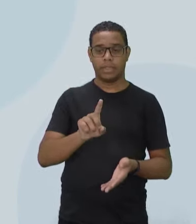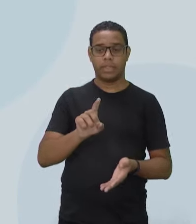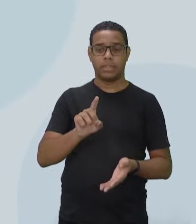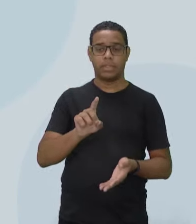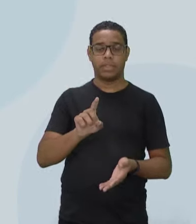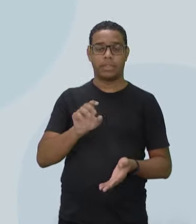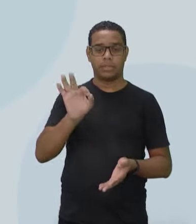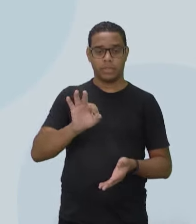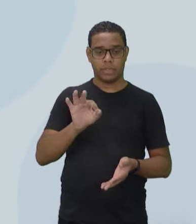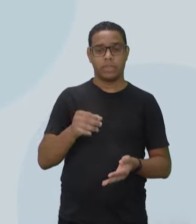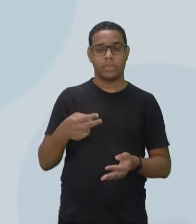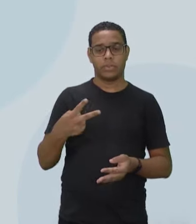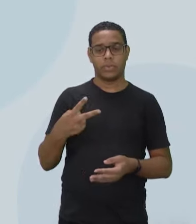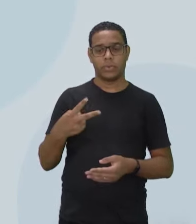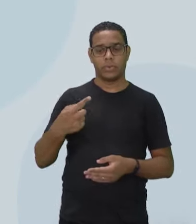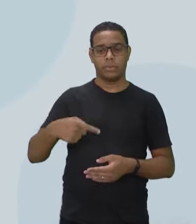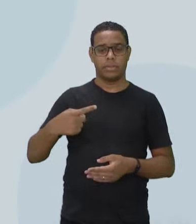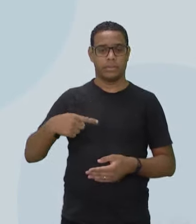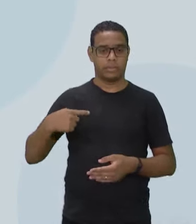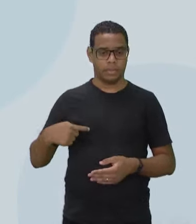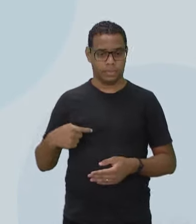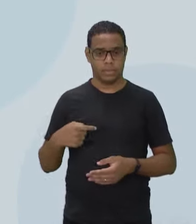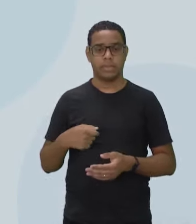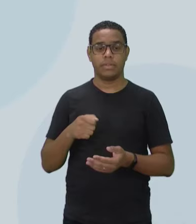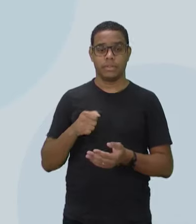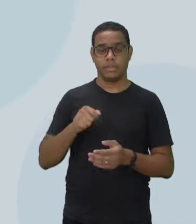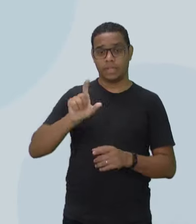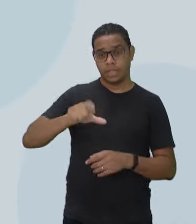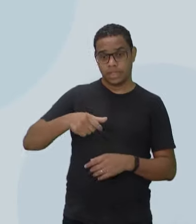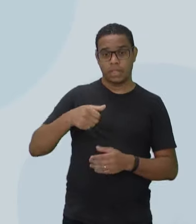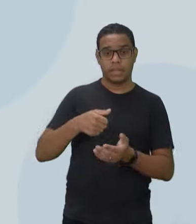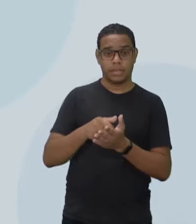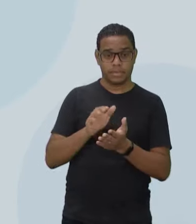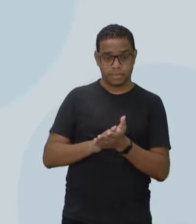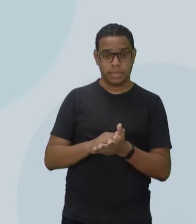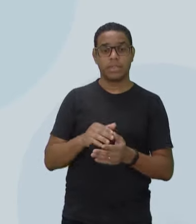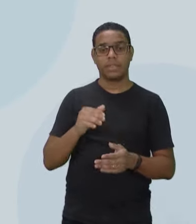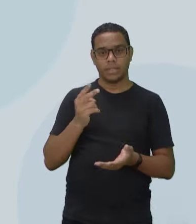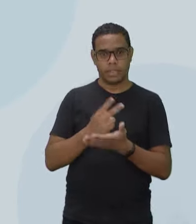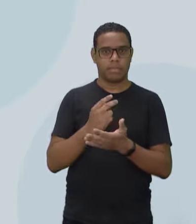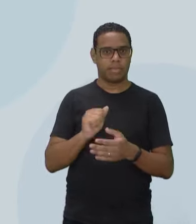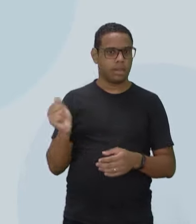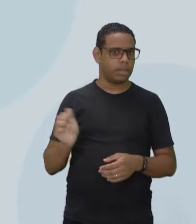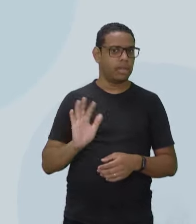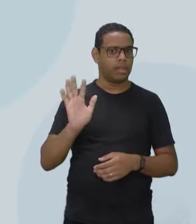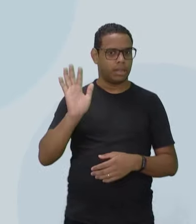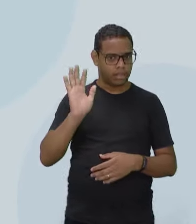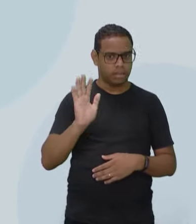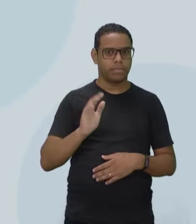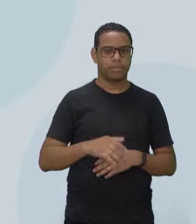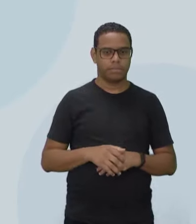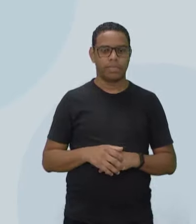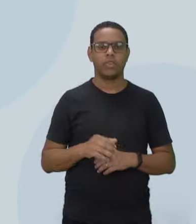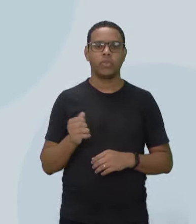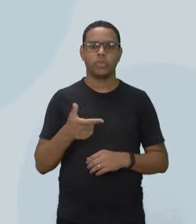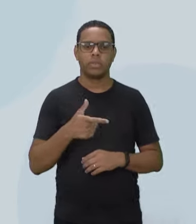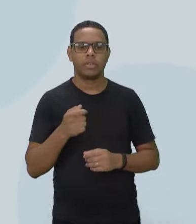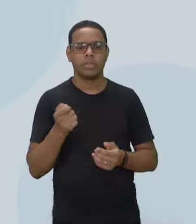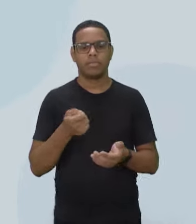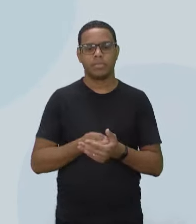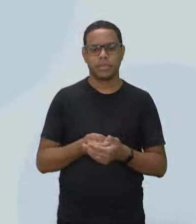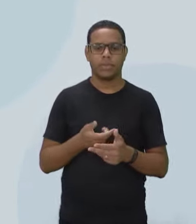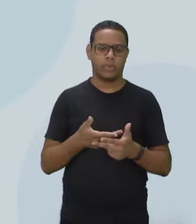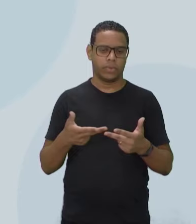voltar 2 casas. Lembrando que a multa do cartão de crédito, se a gente não paga, é sempre mais alta do que uma multa de uma conta